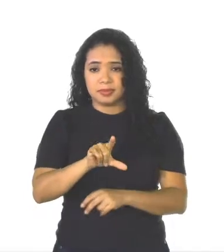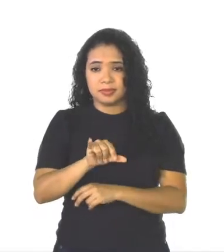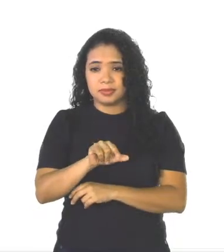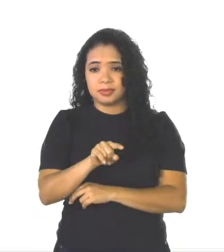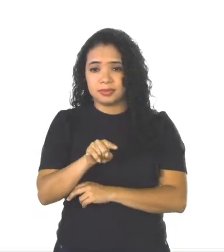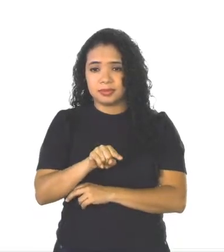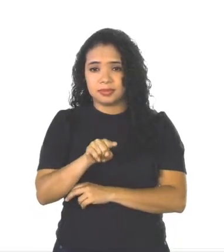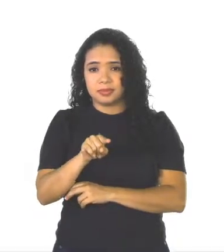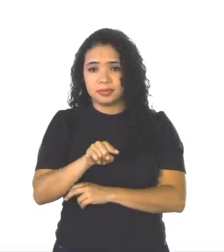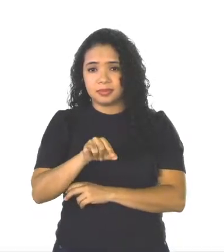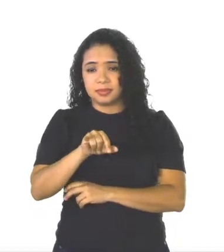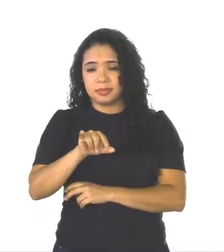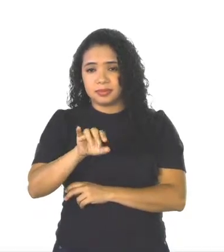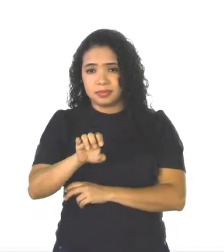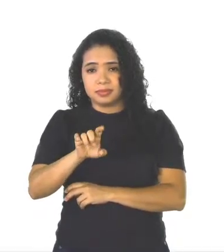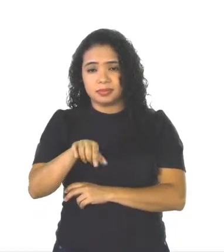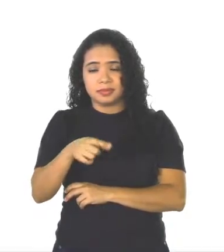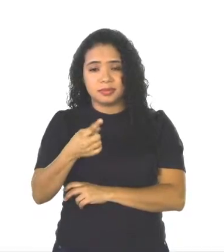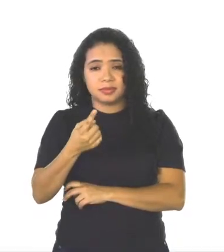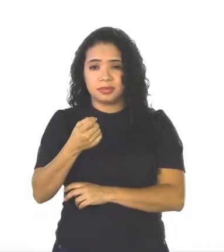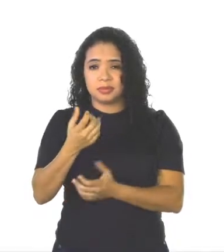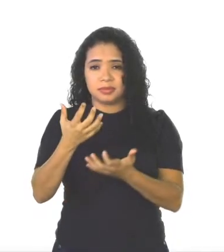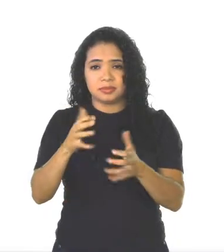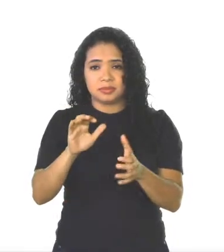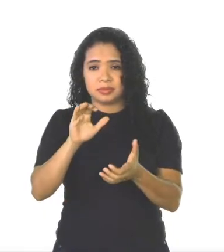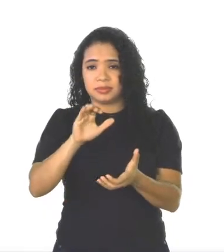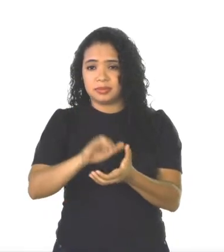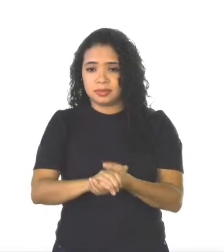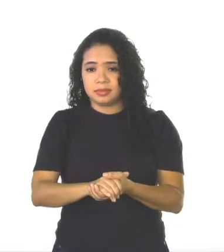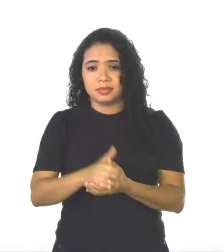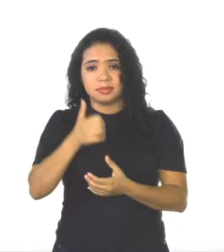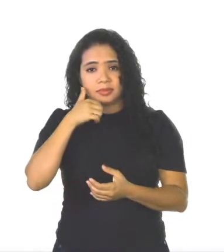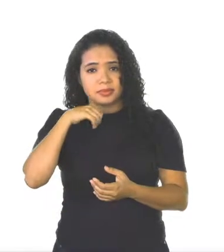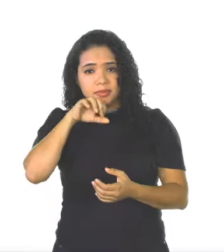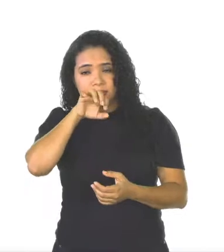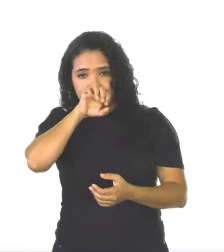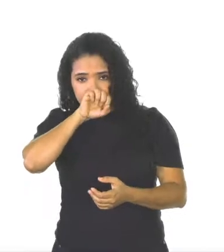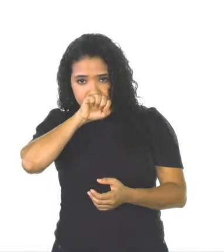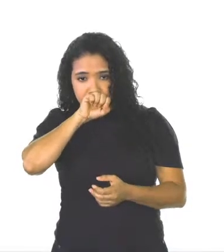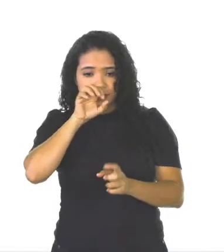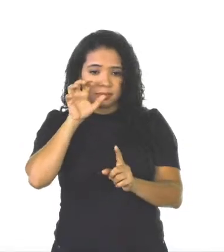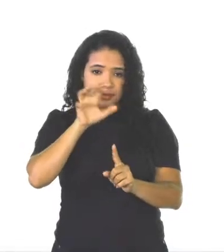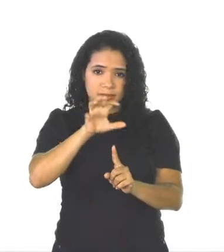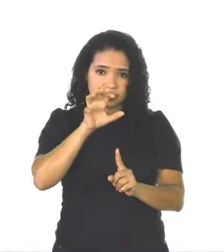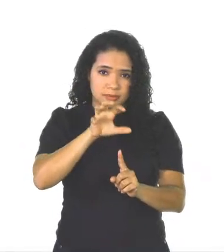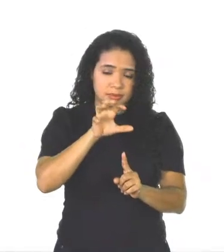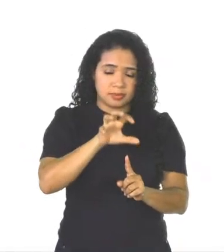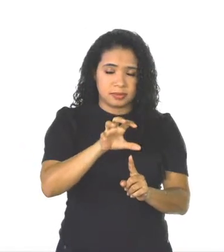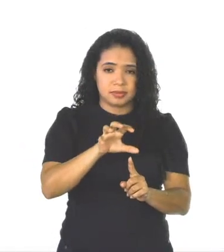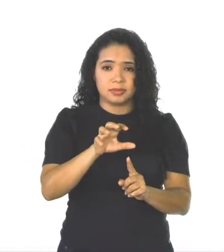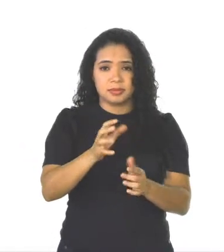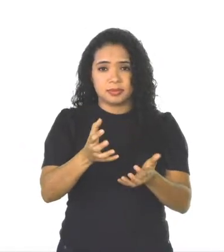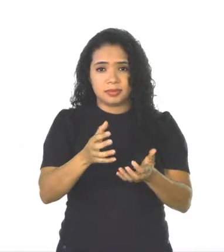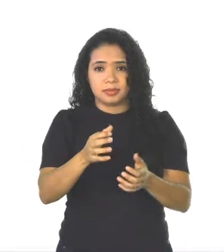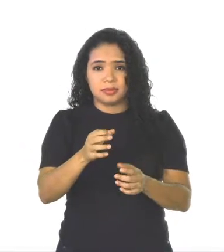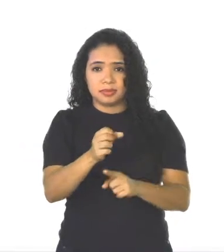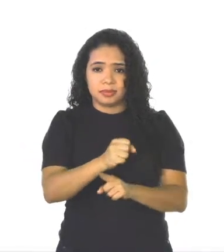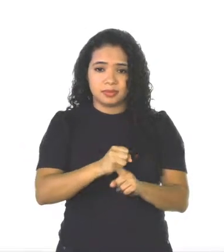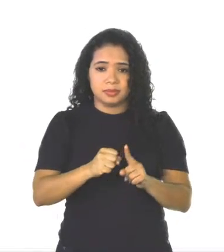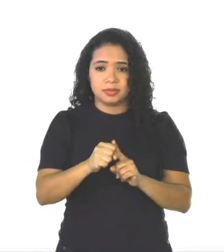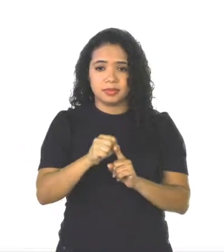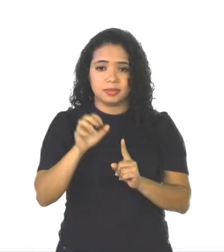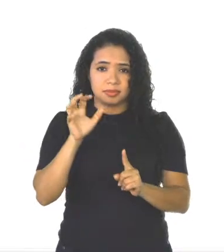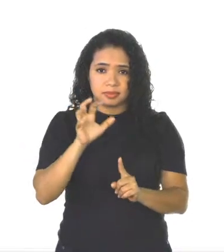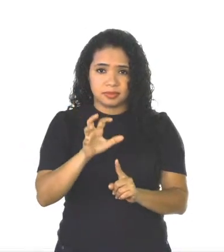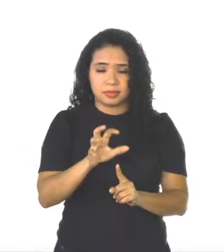que não tinha esse desejo de casar, porque a mãe fica o tempo todo querendo, naquela sociedade patriarcalista, né,